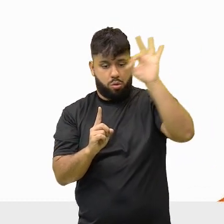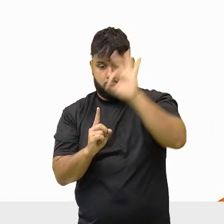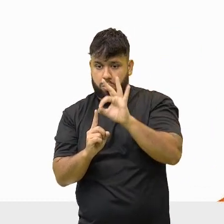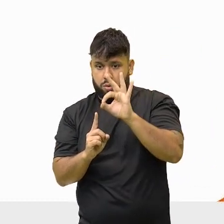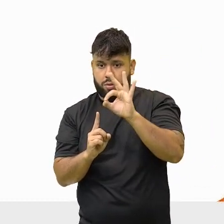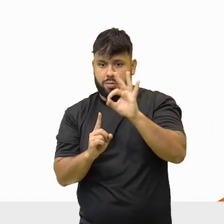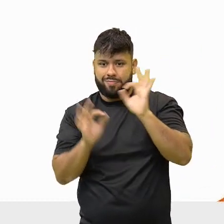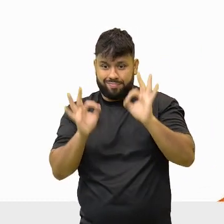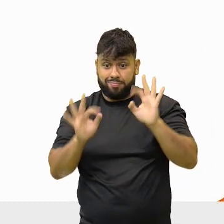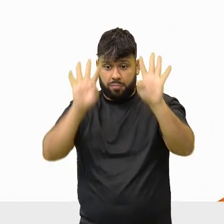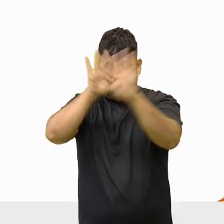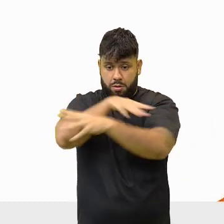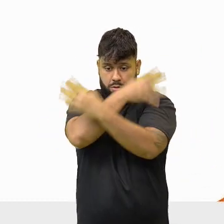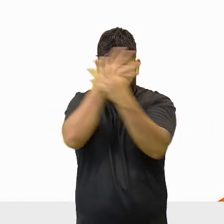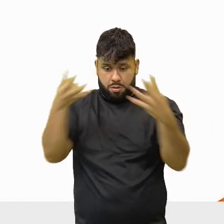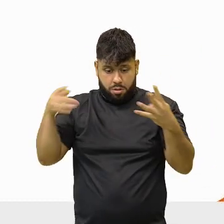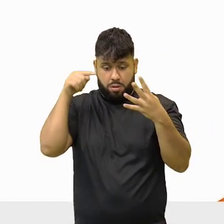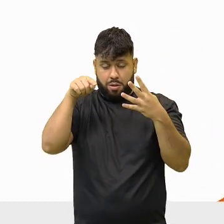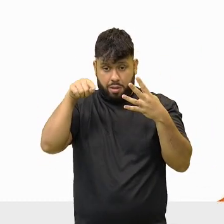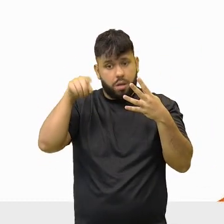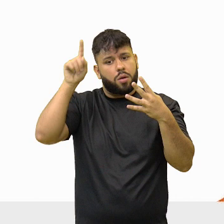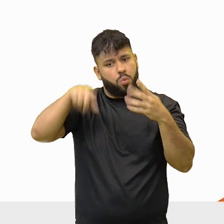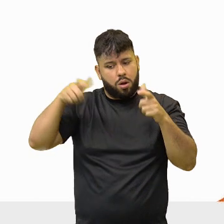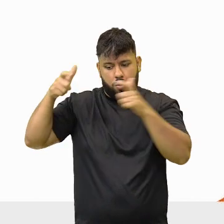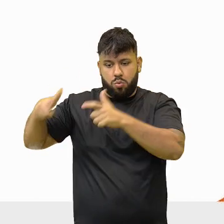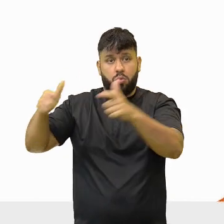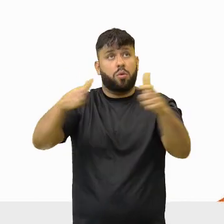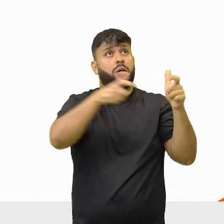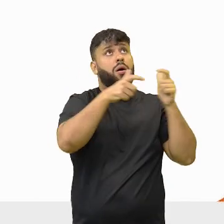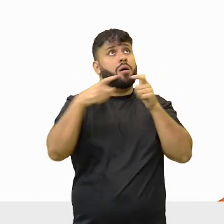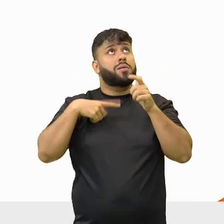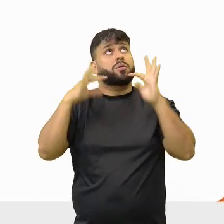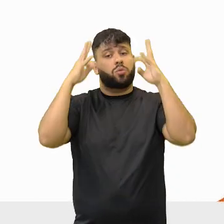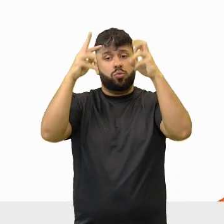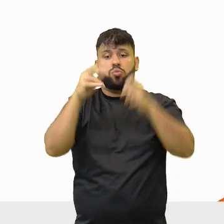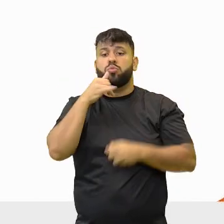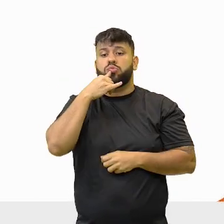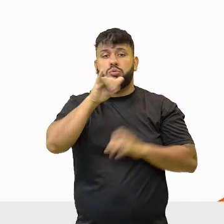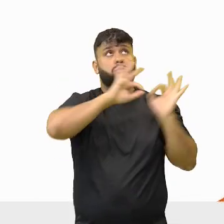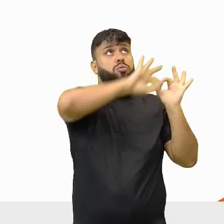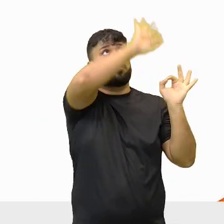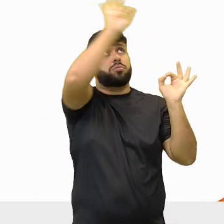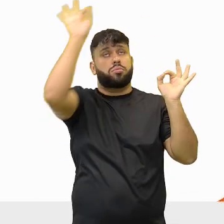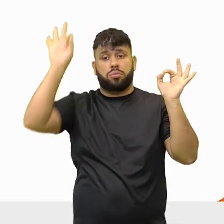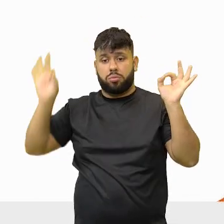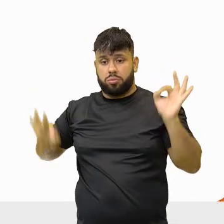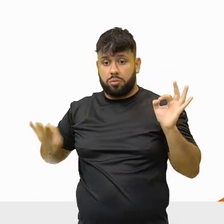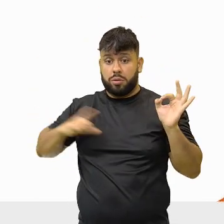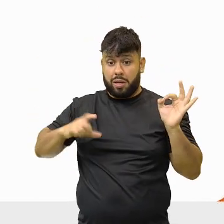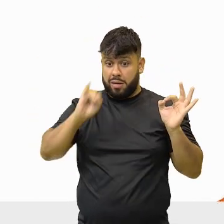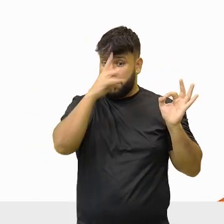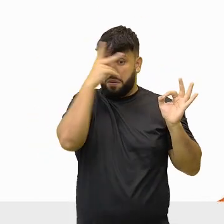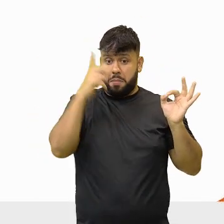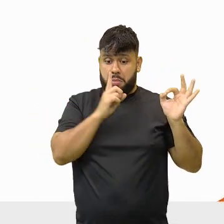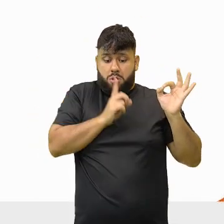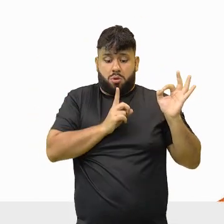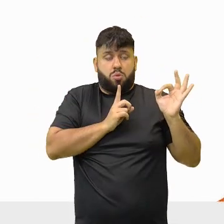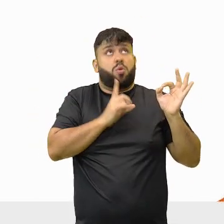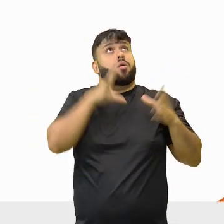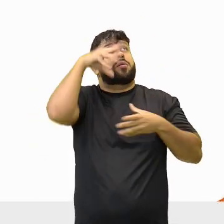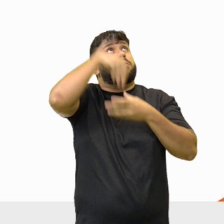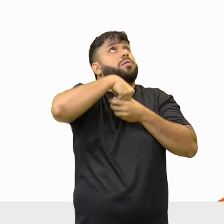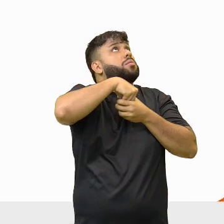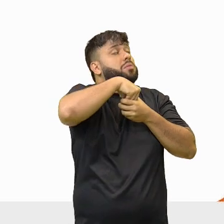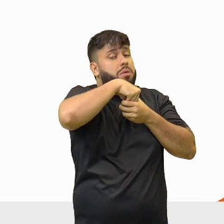gaiolas são essencialmente uma região do espaço circundada por um material condutor. Um objeto ou uma pessoa, se estiver no interior da